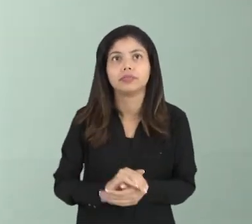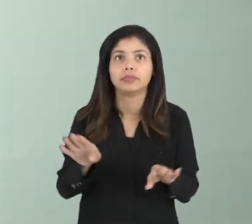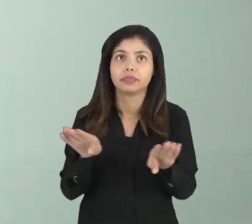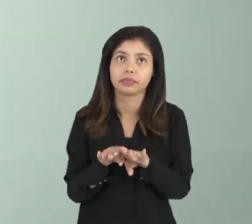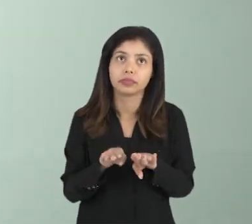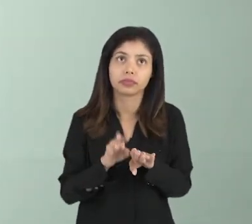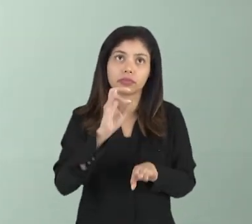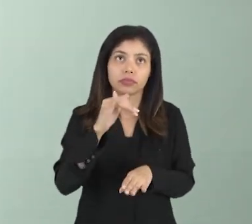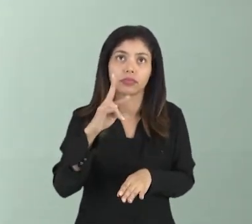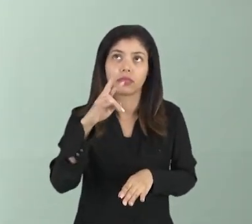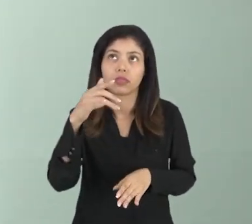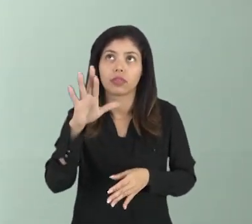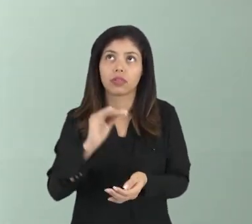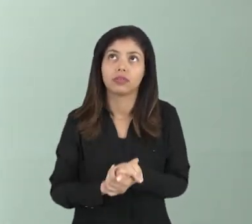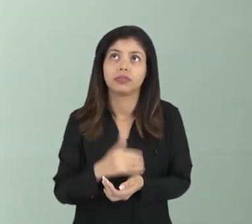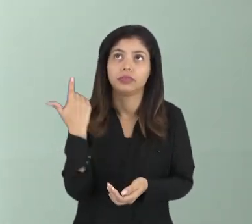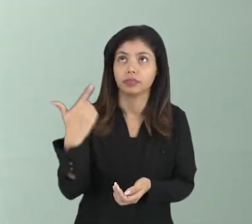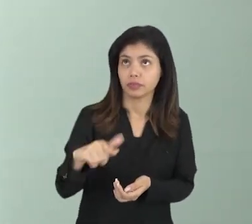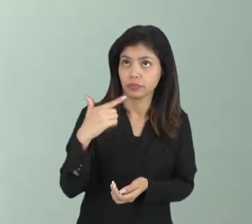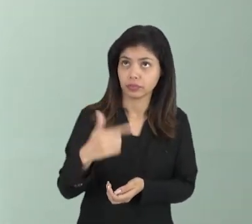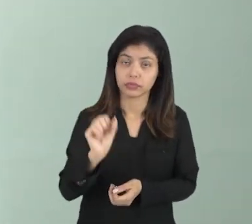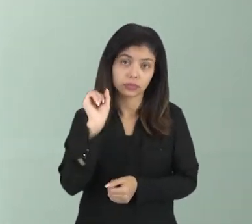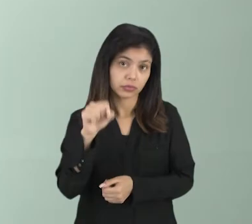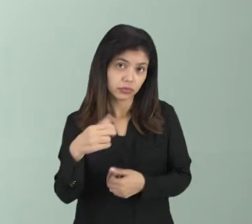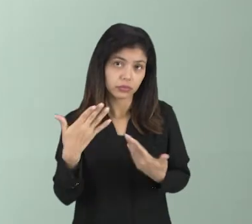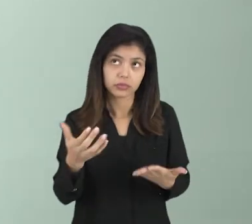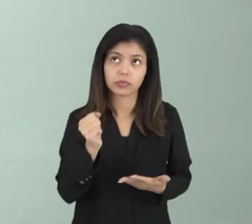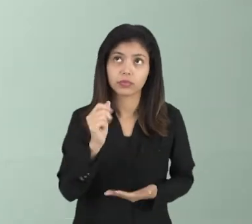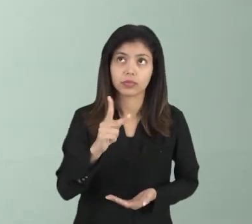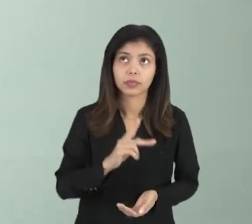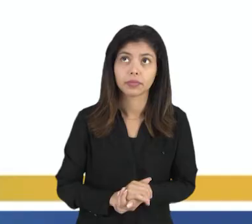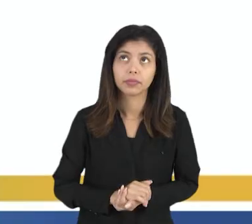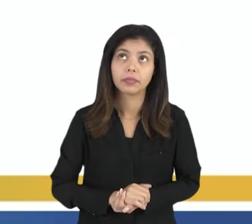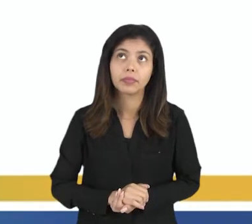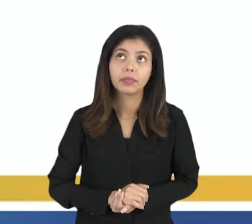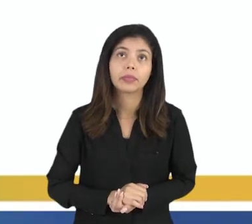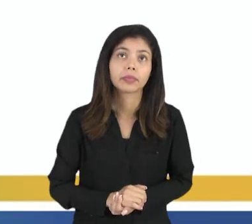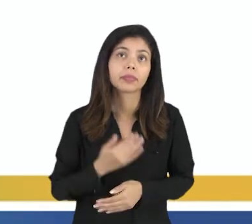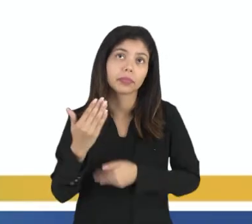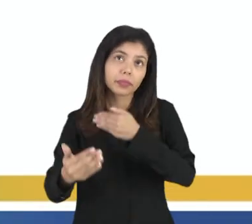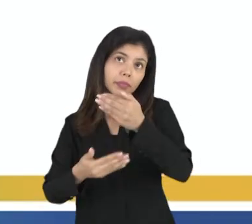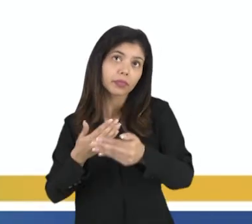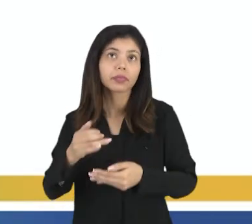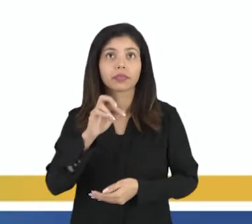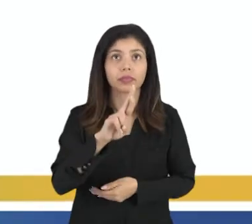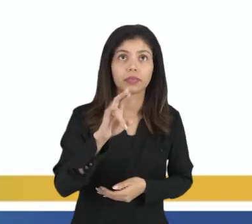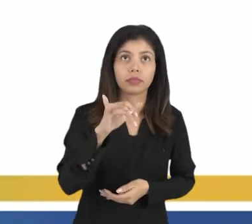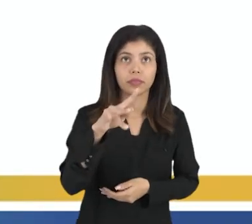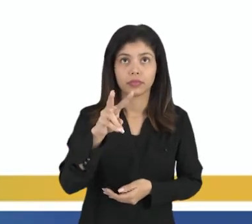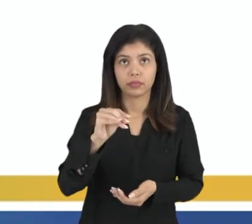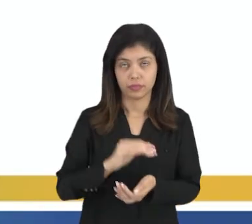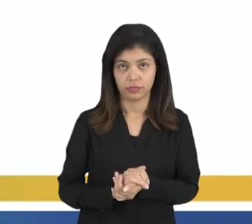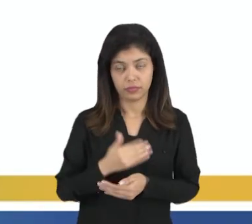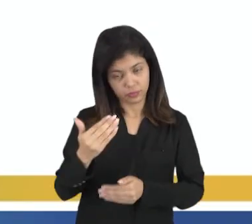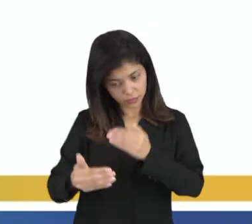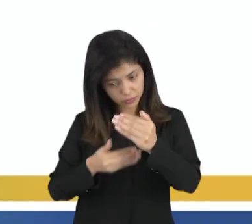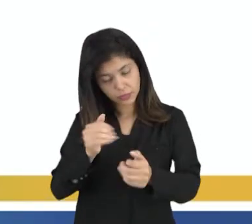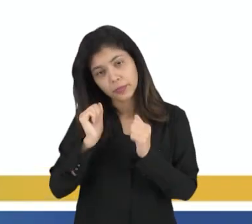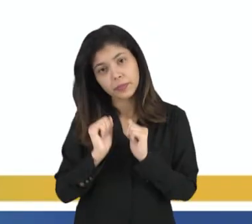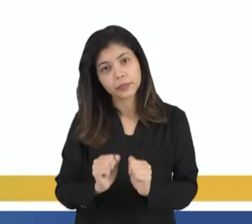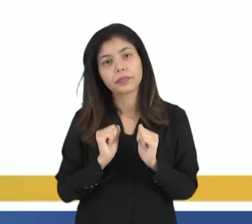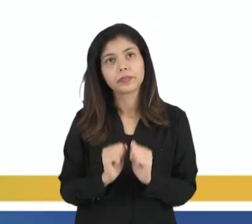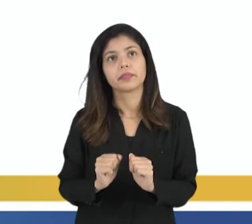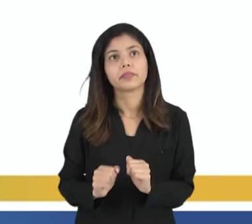uma idealização, eles não existem em si, tá? Então o processo reversível ele é definido como um processo que pode